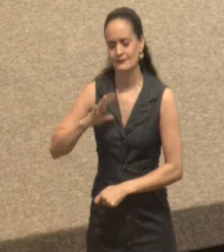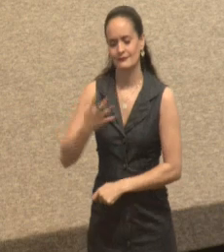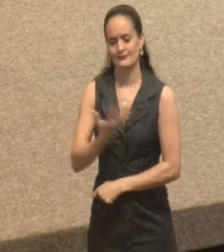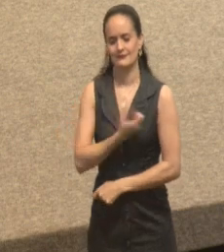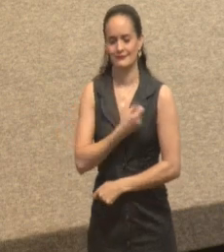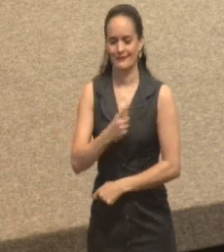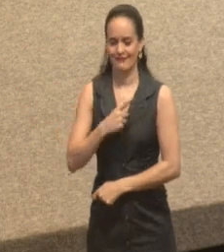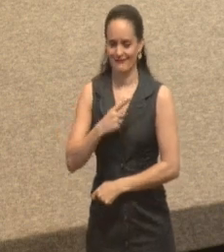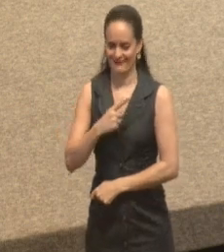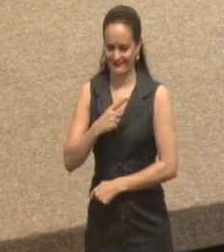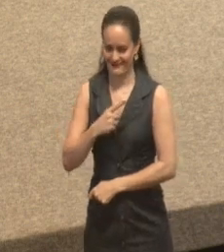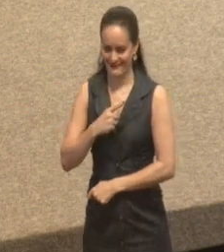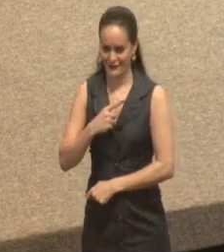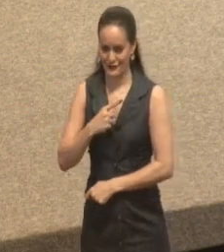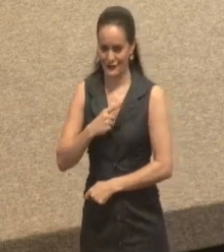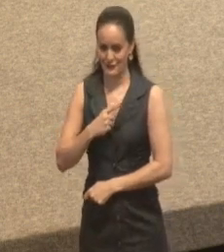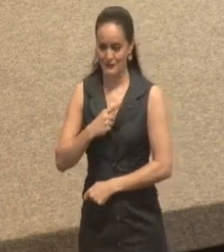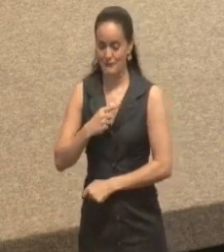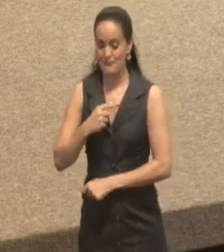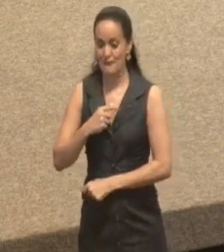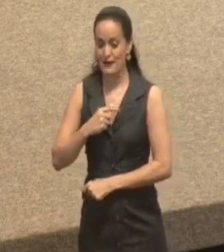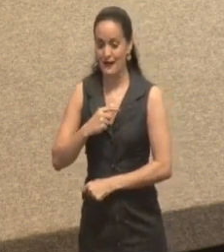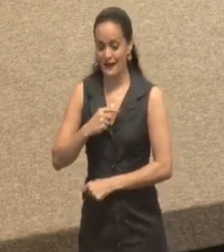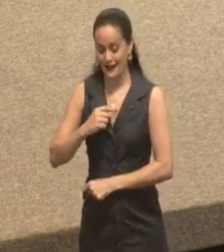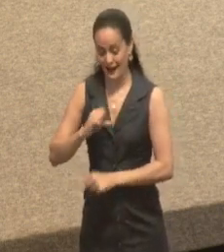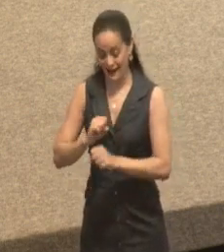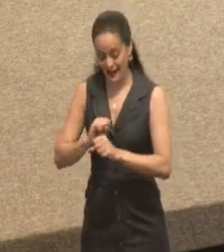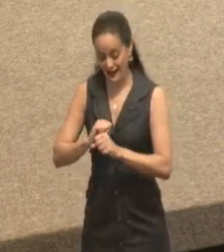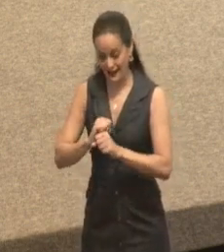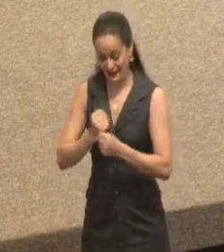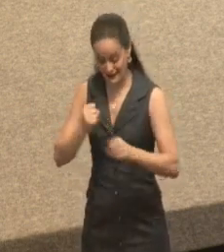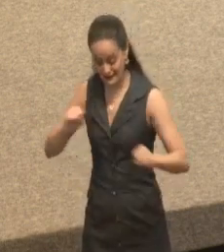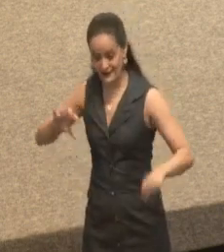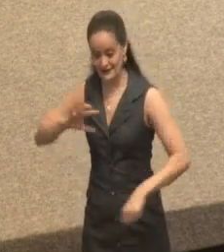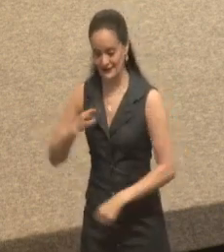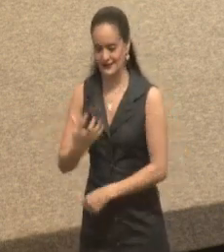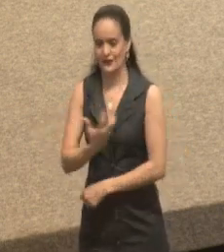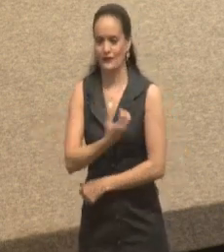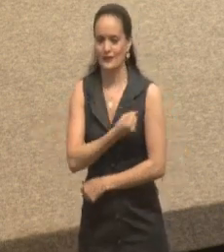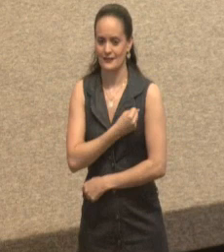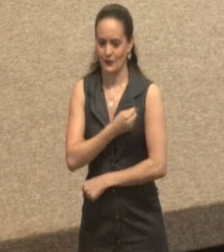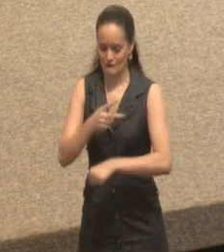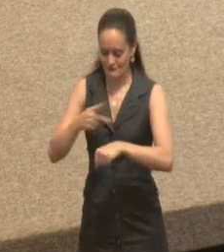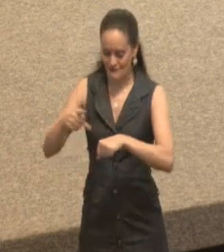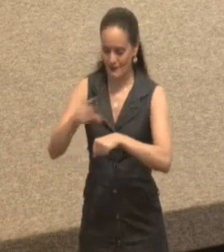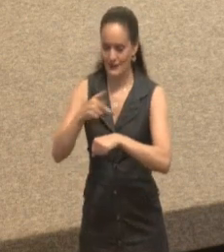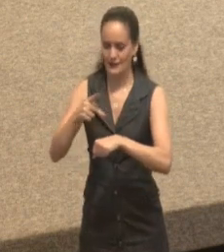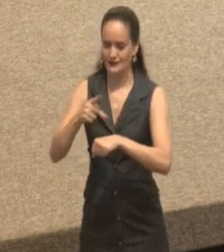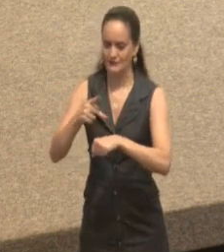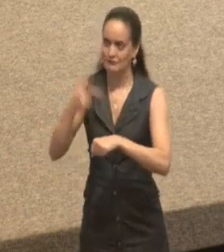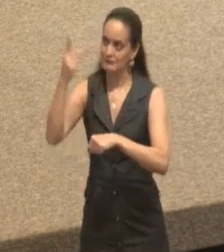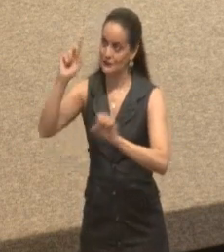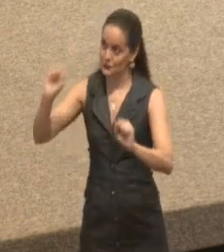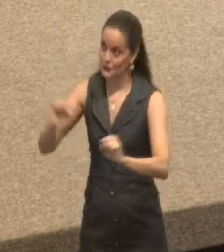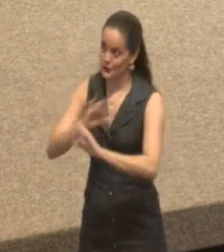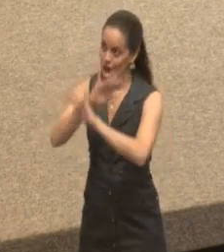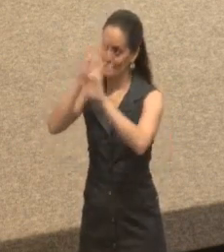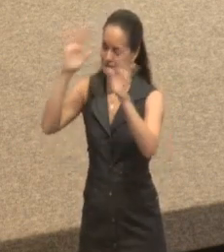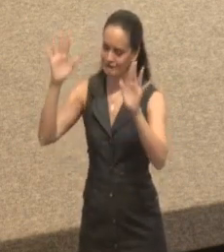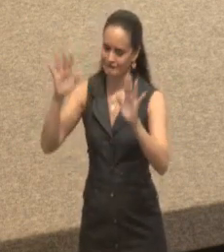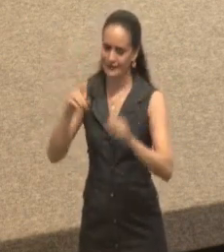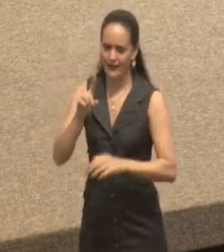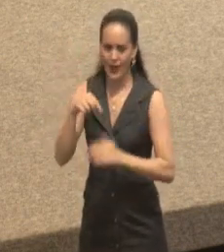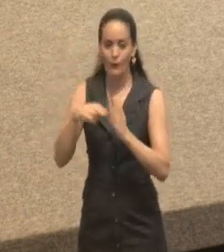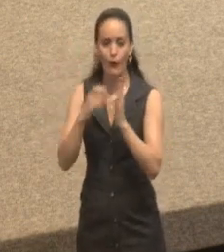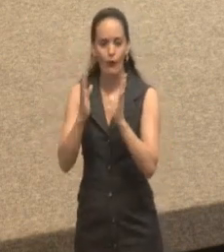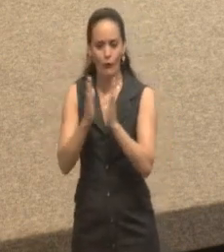salvos, para a grandeza da pátria, para a tua glória, Senhor. É uma